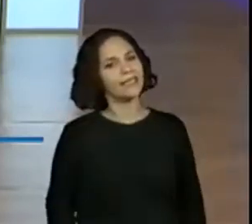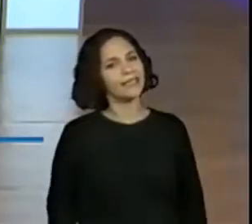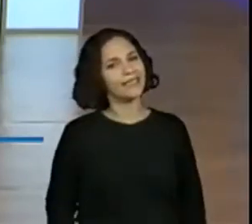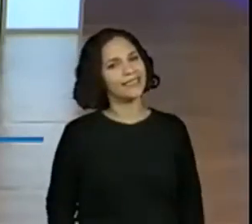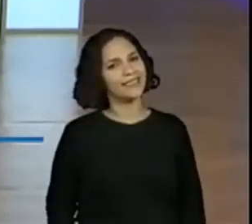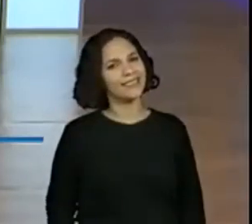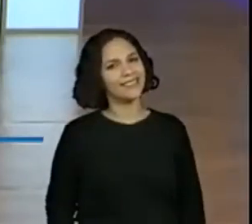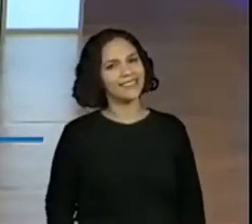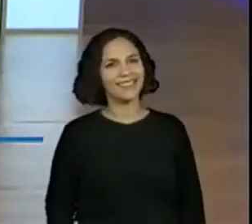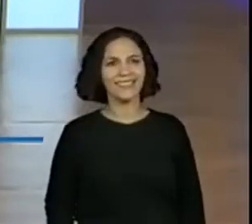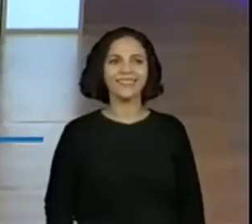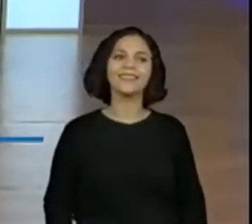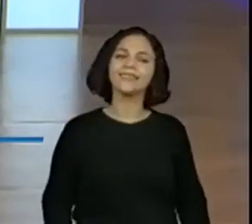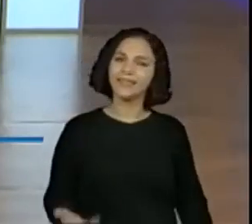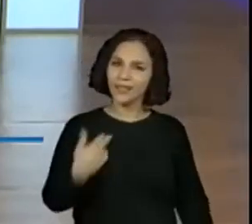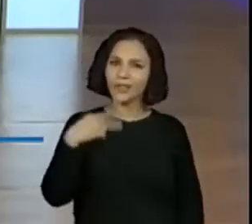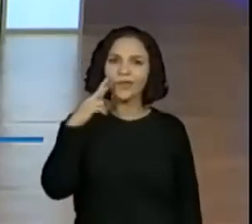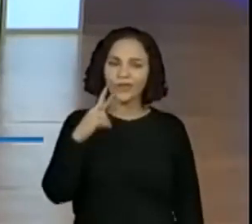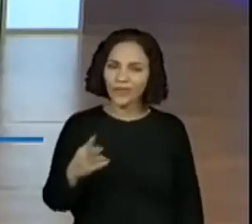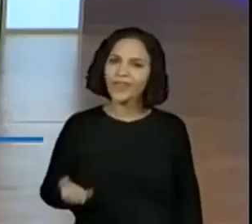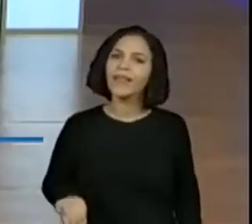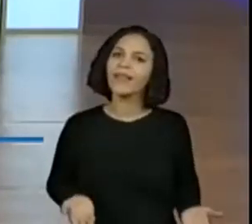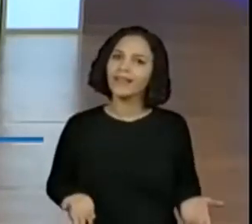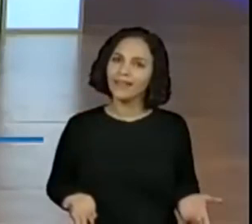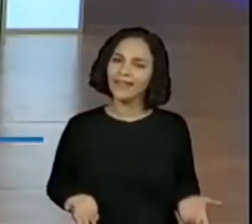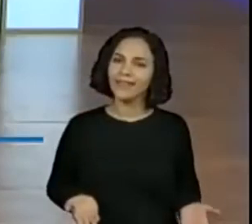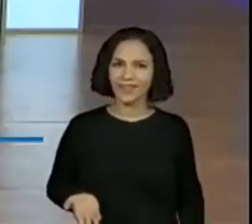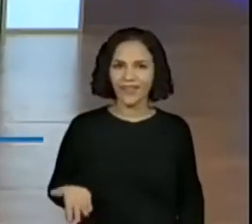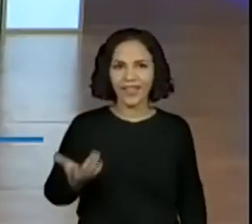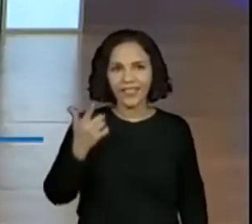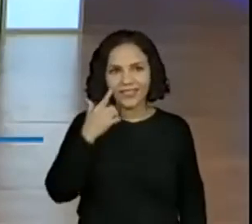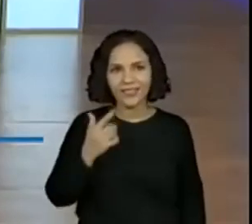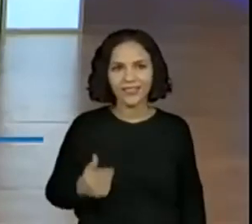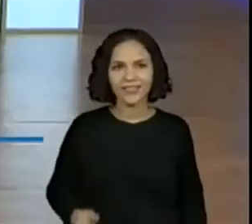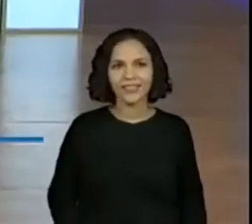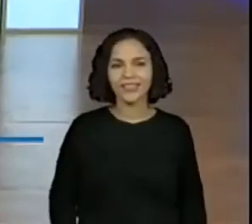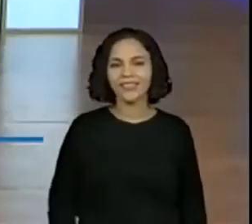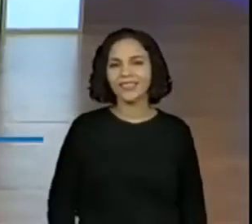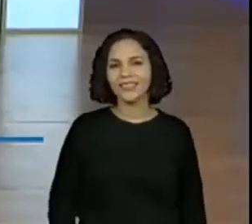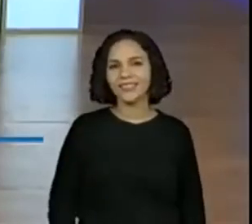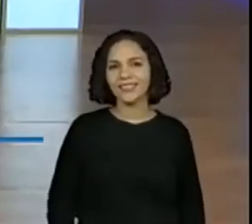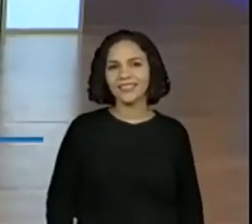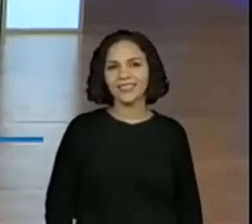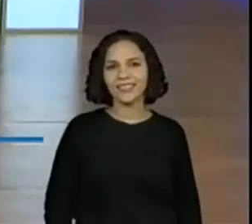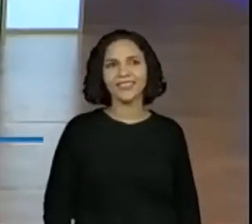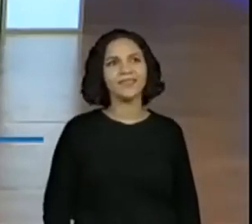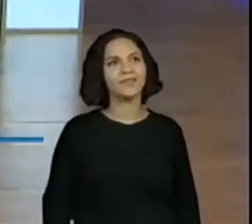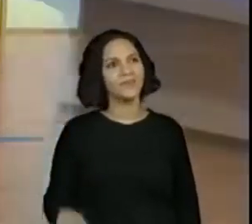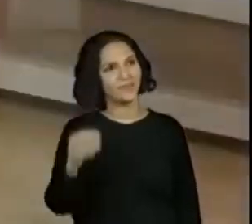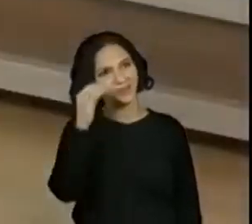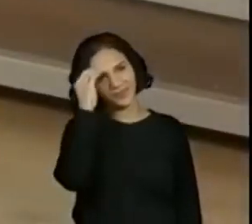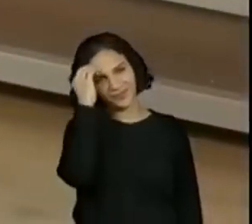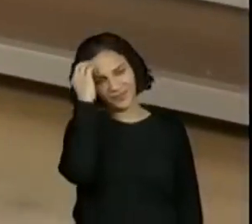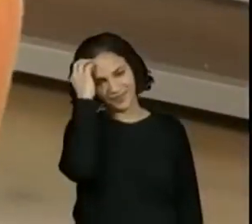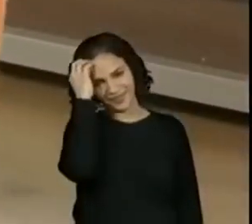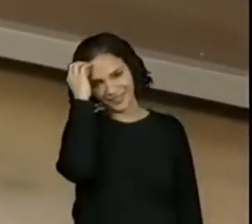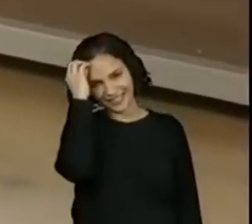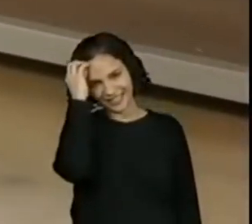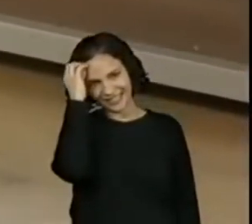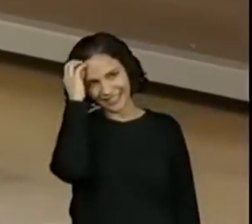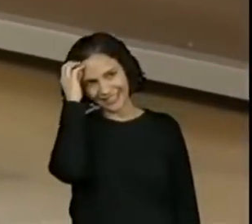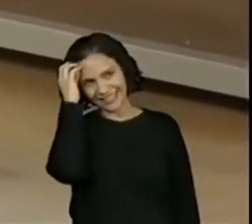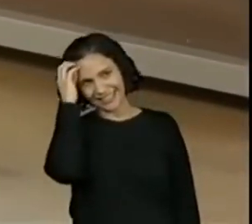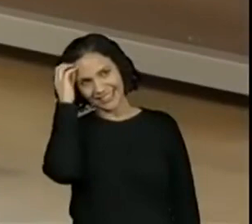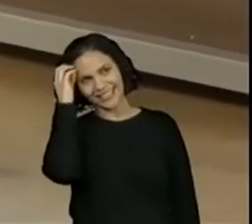hein caramba tô vendo em vai hoje é hoje é